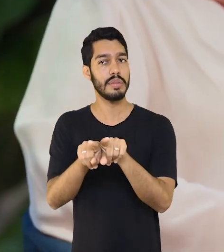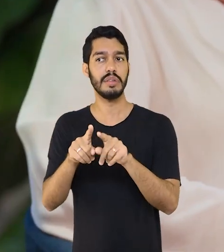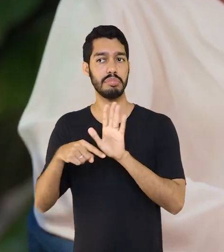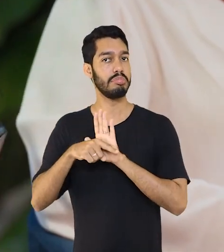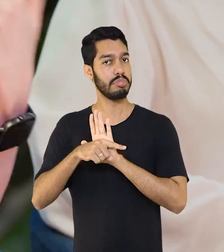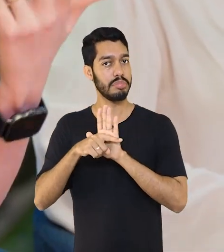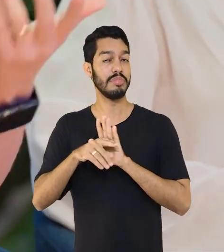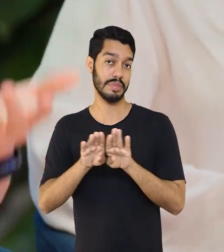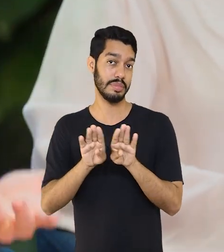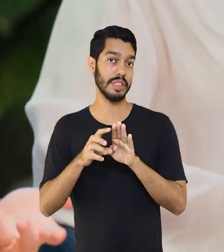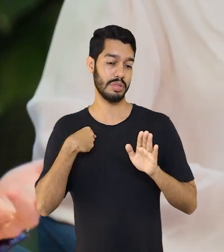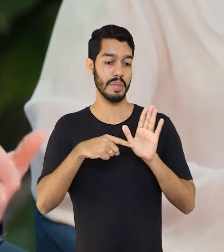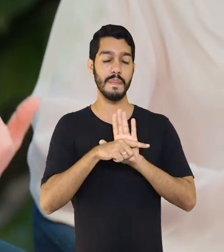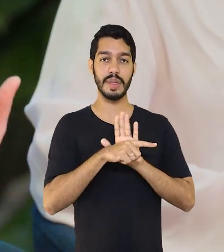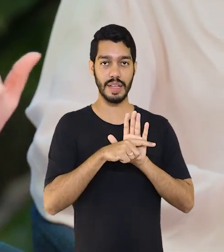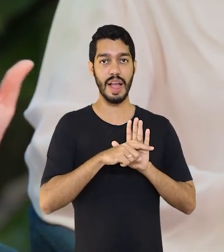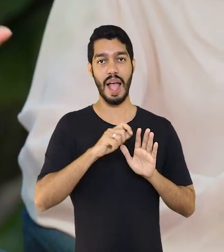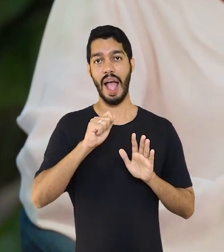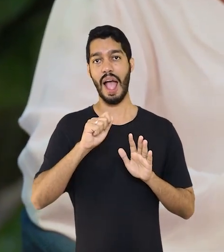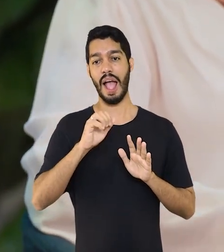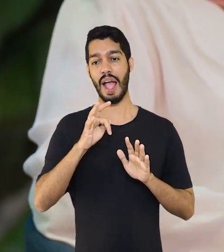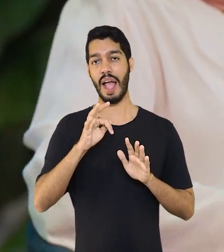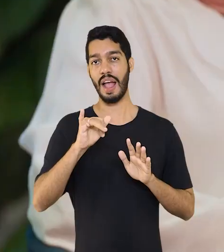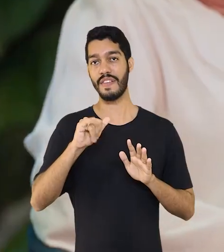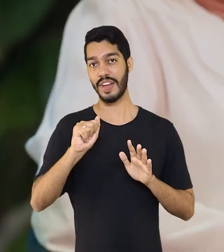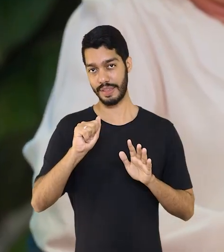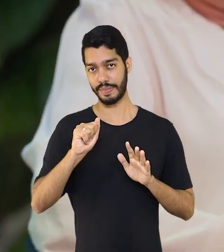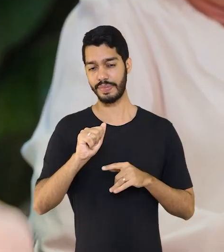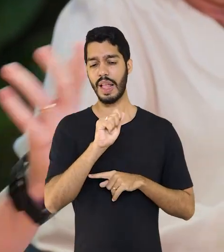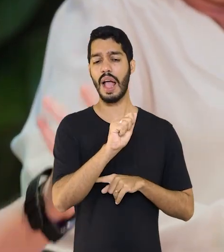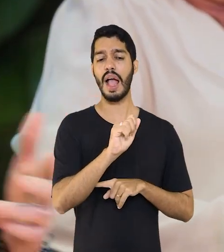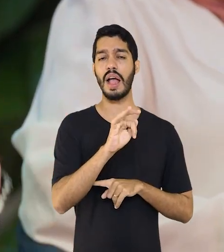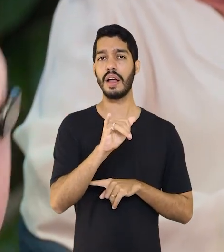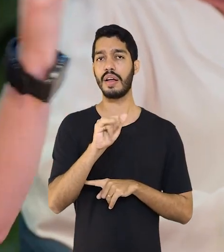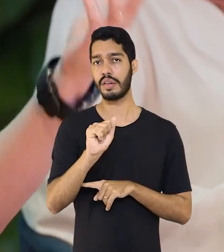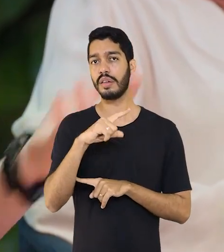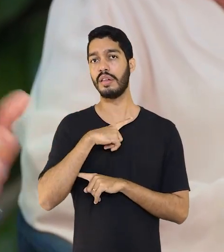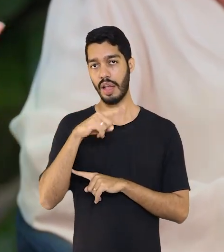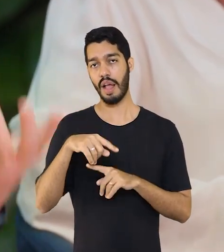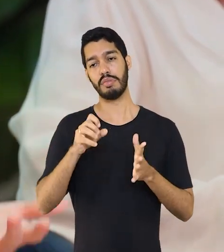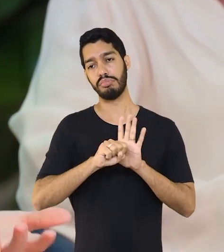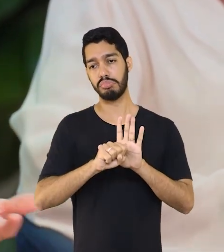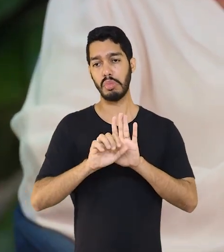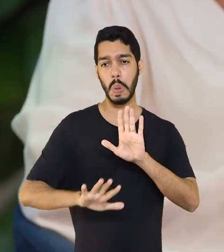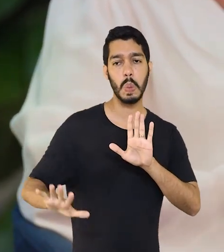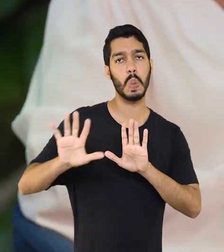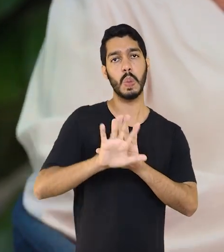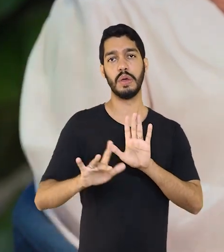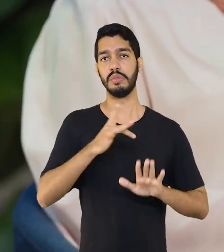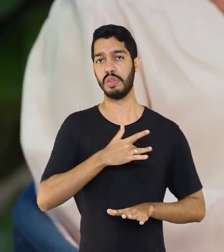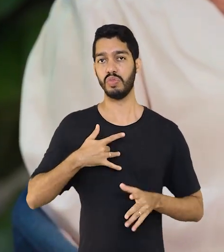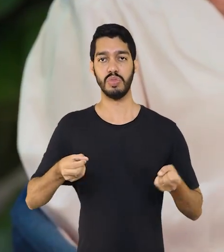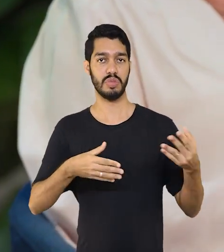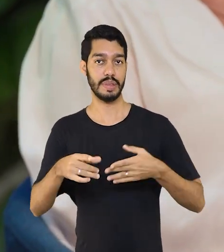enfermarias, quanto como pesquisadora. Eu sou pesquisadora na AFIA. A AFIA é um grande ecossistema de saúde e inovação no